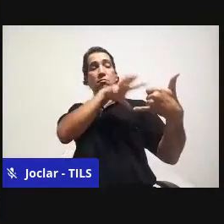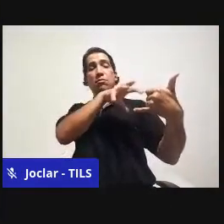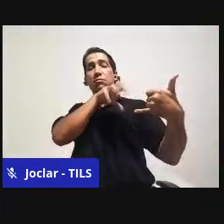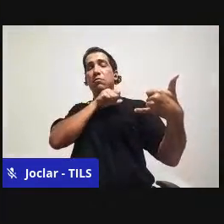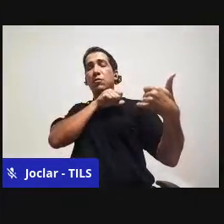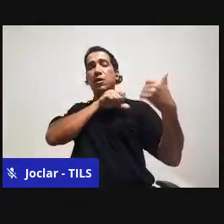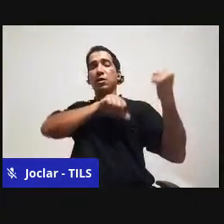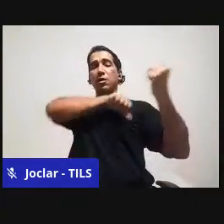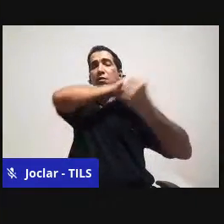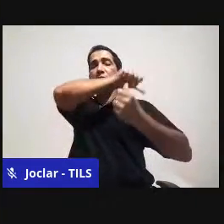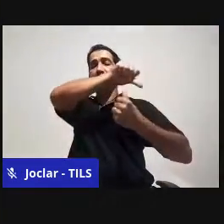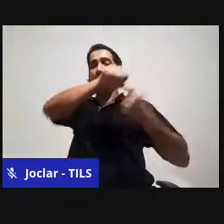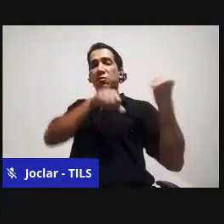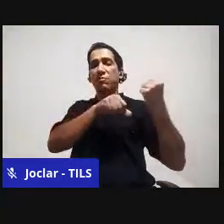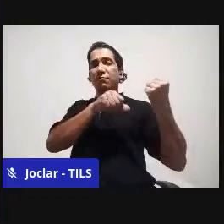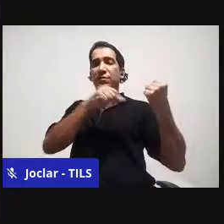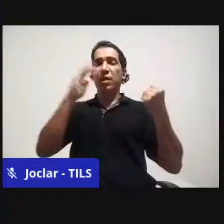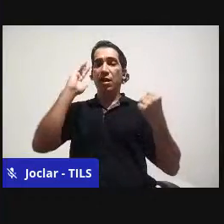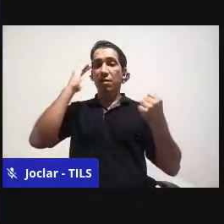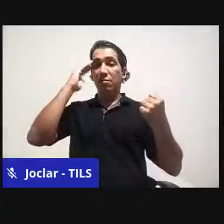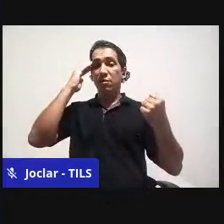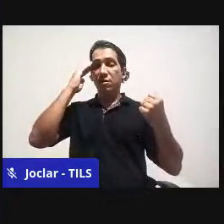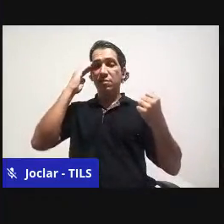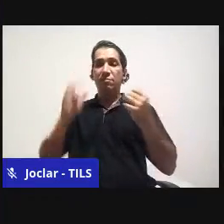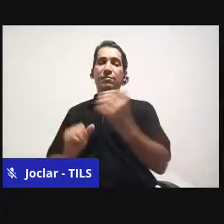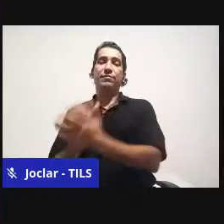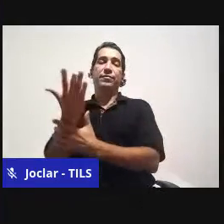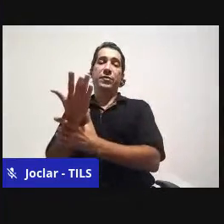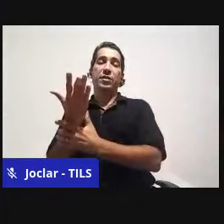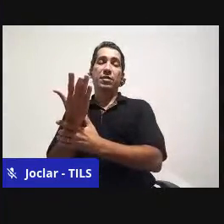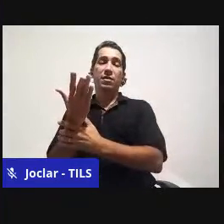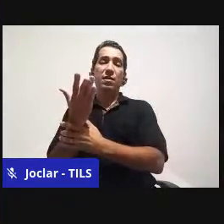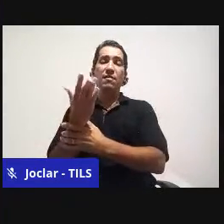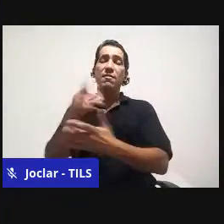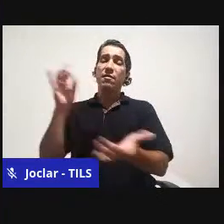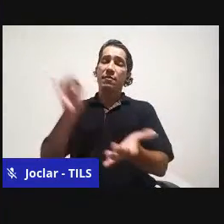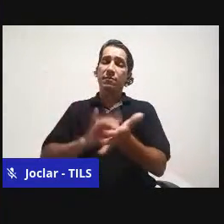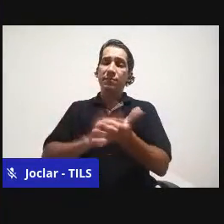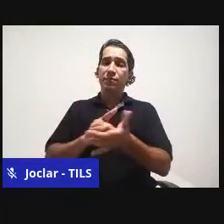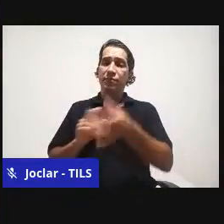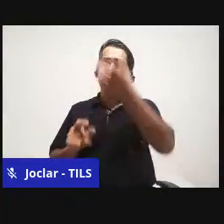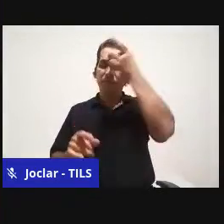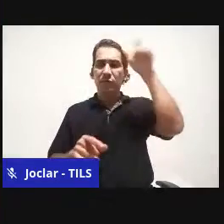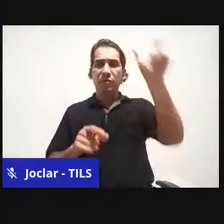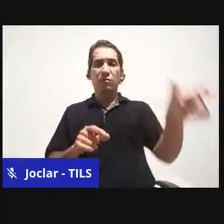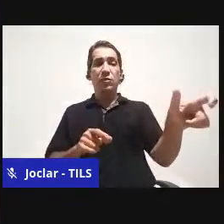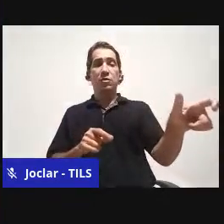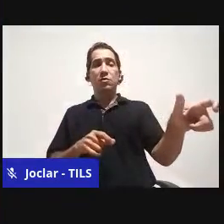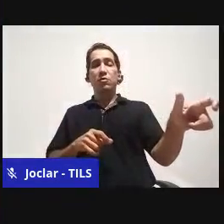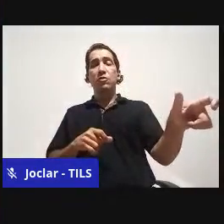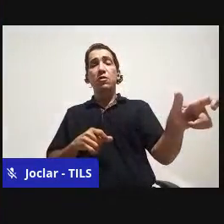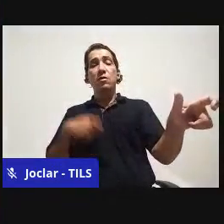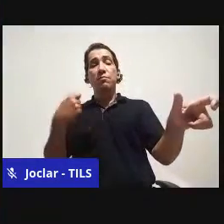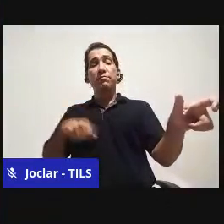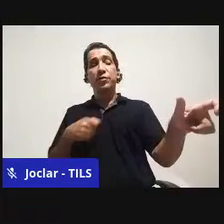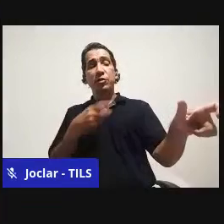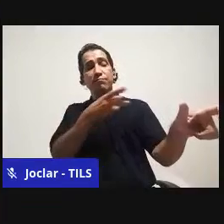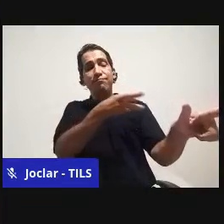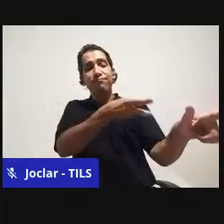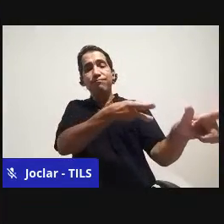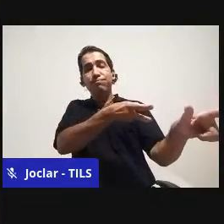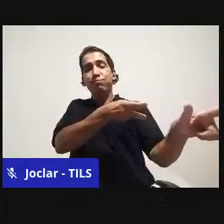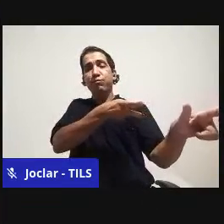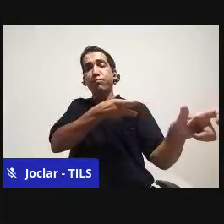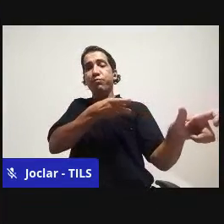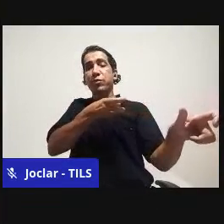ele transforma dados em informação quando ele percebe. A percepção é que permite eu